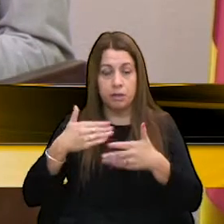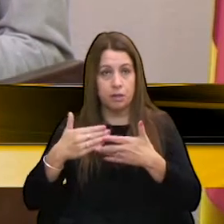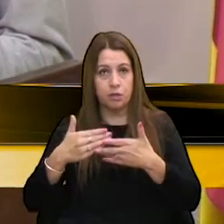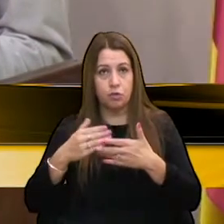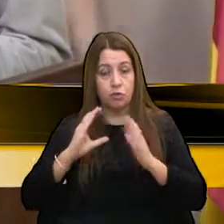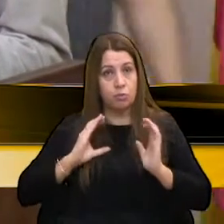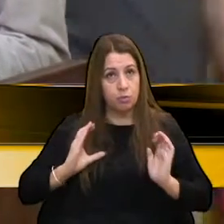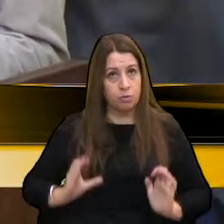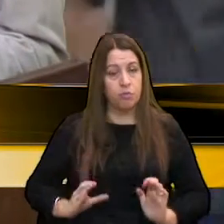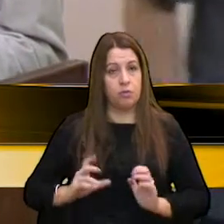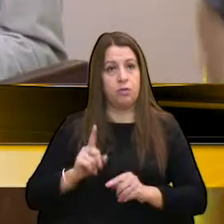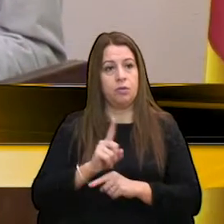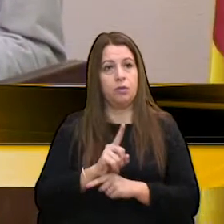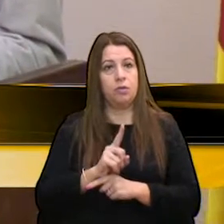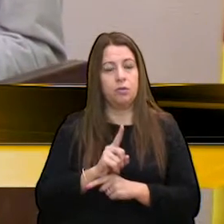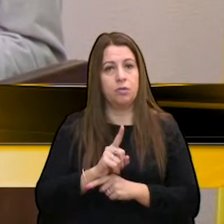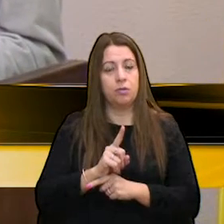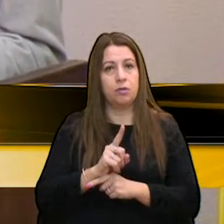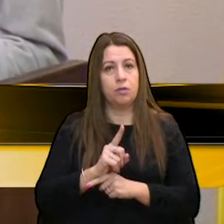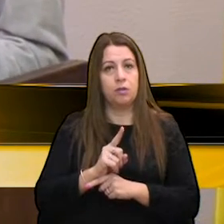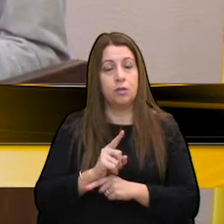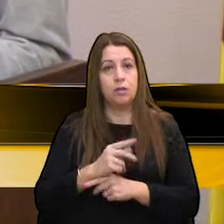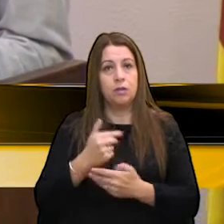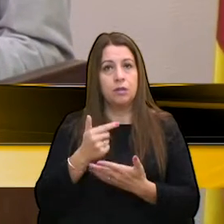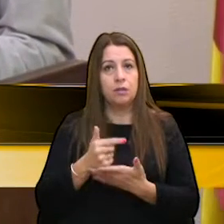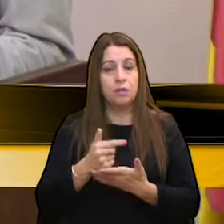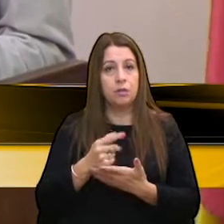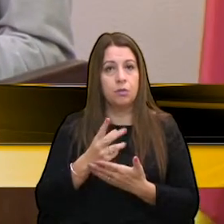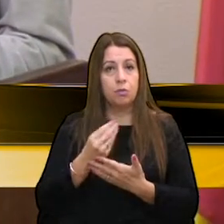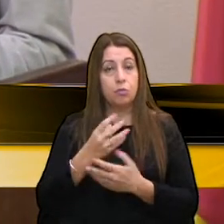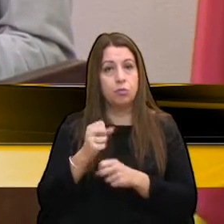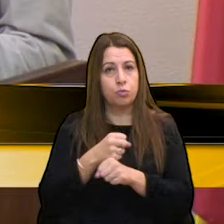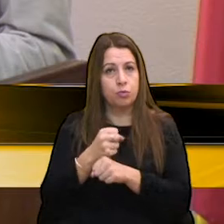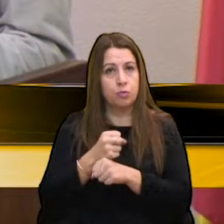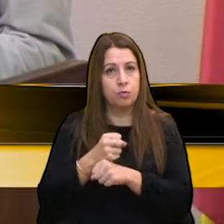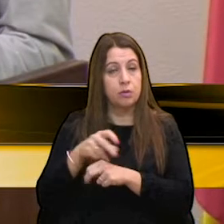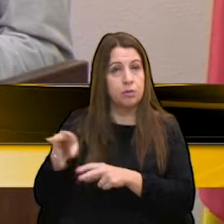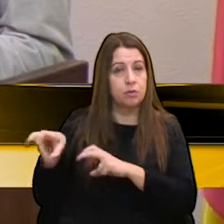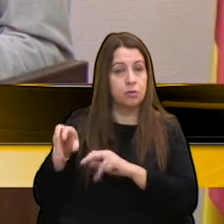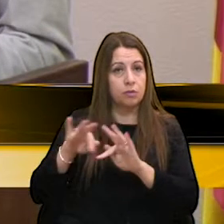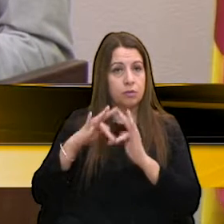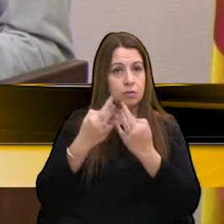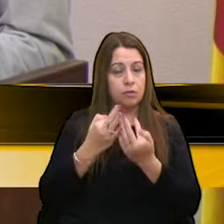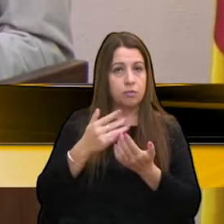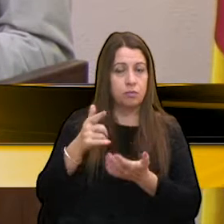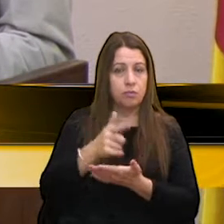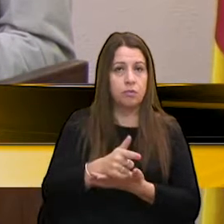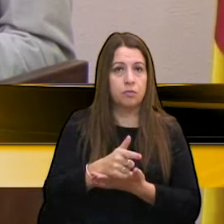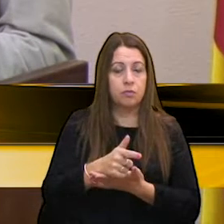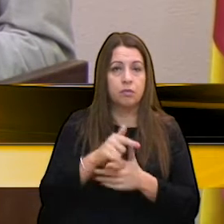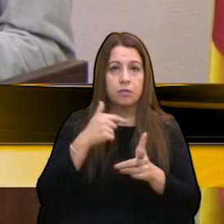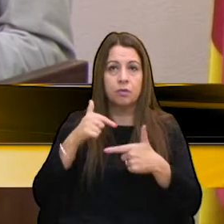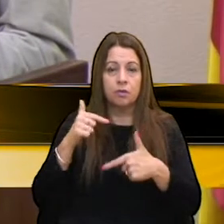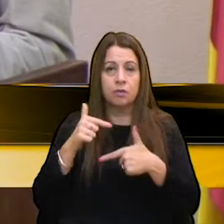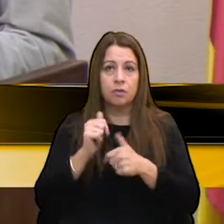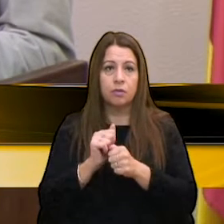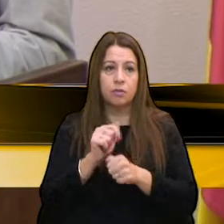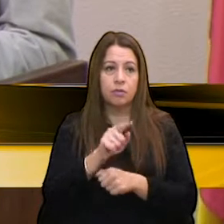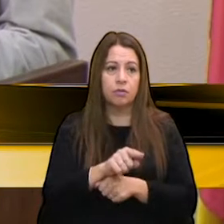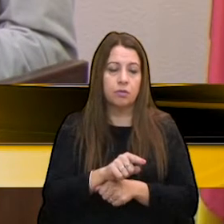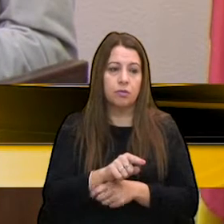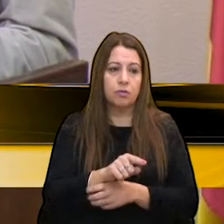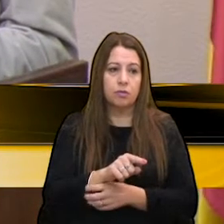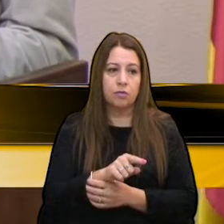do comportamento ao longo de milhares de anos. A agricultura familiar vem trabalhando a